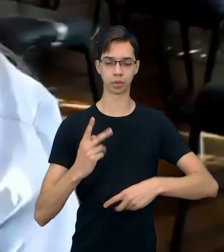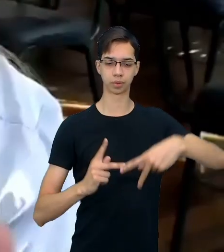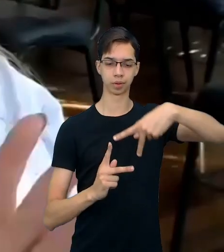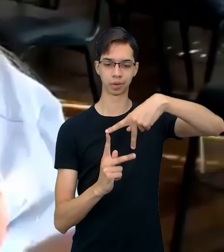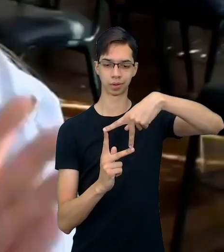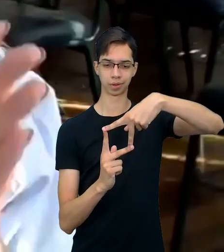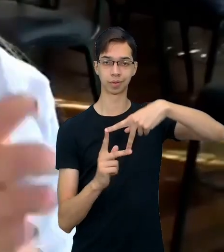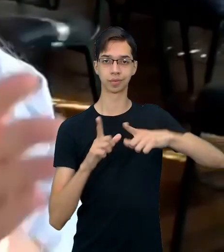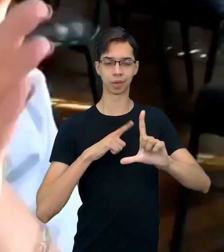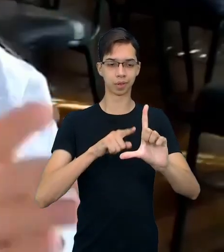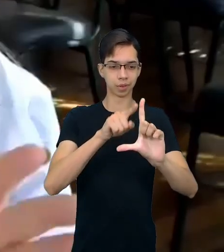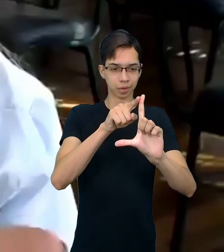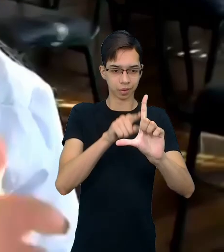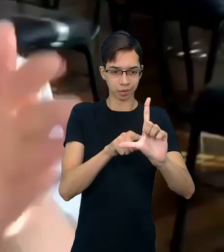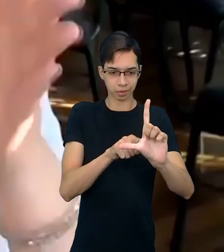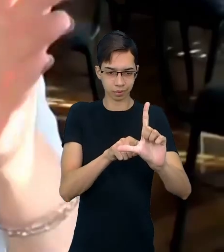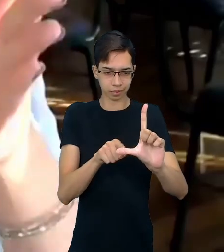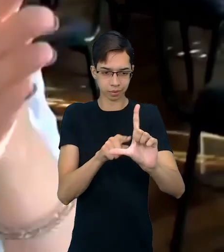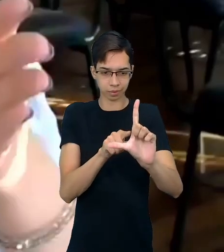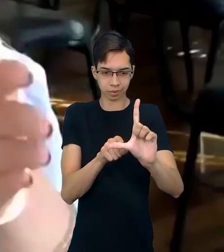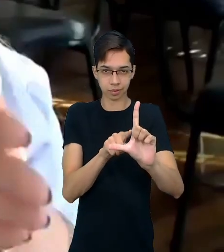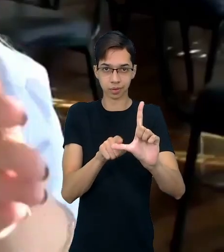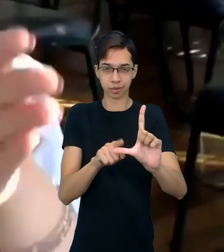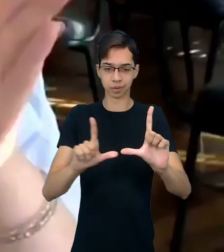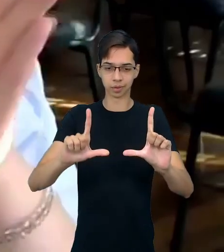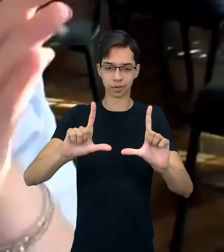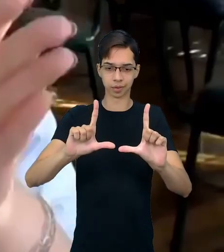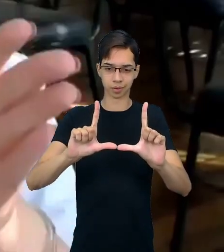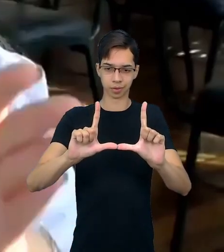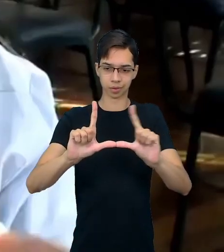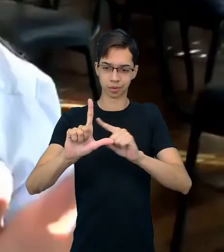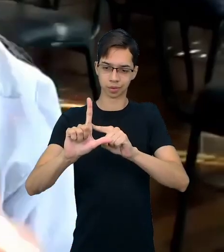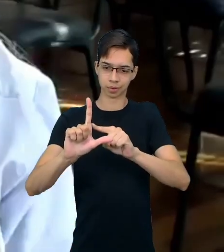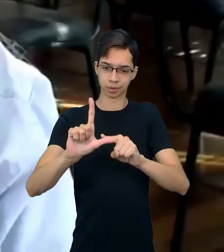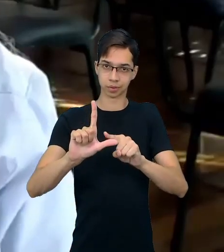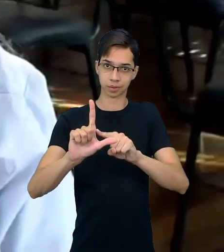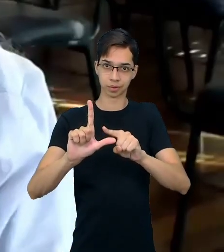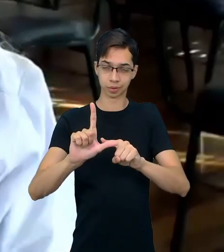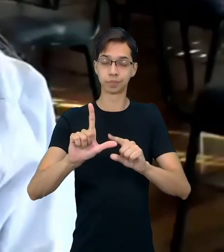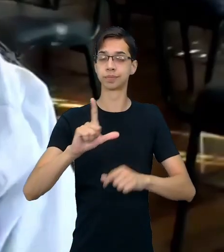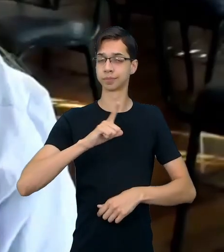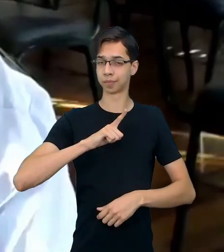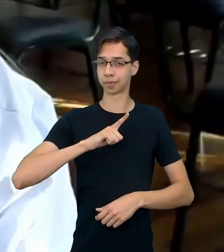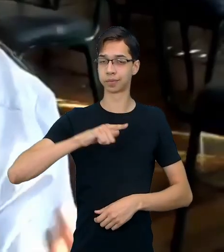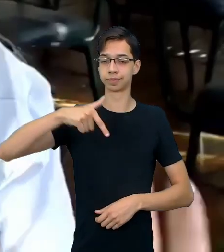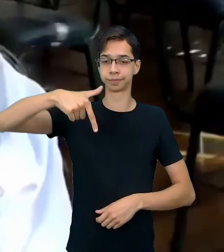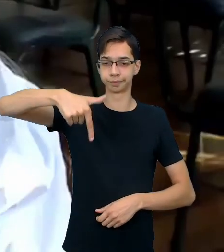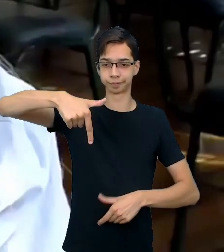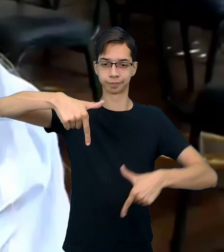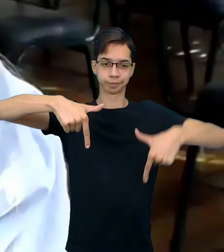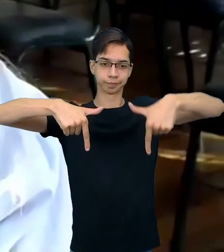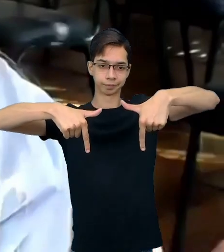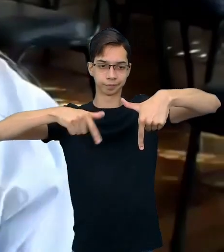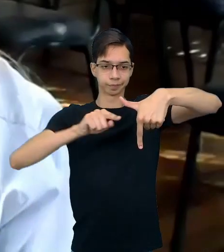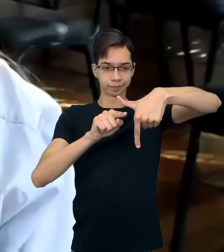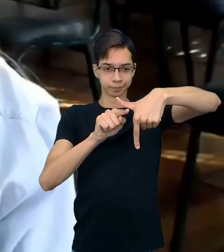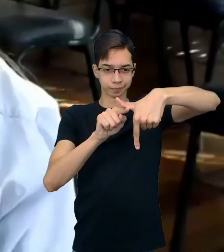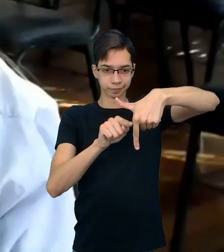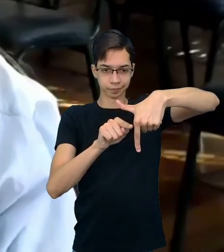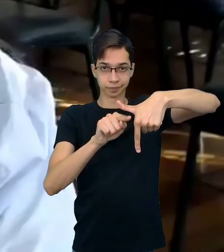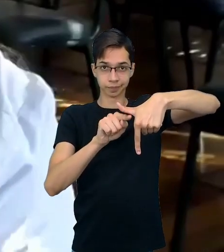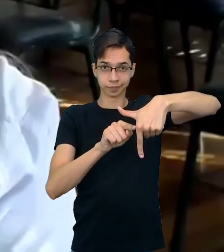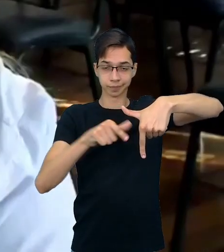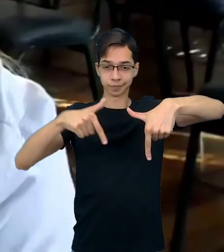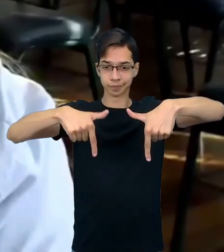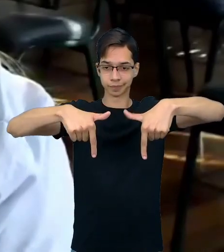2 lados do mesmo tamanho, lados paralelos, opostos, né? E isso é uma citação da